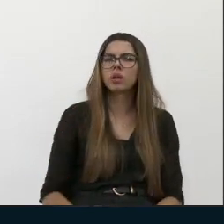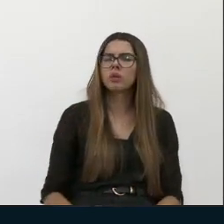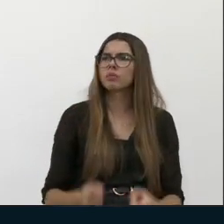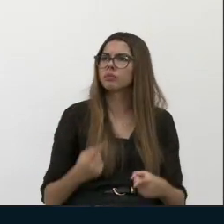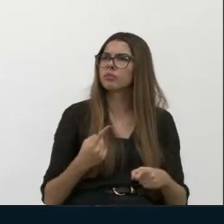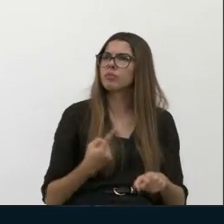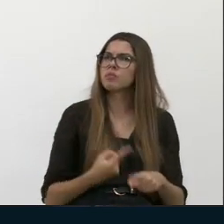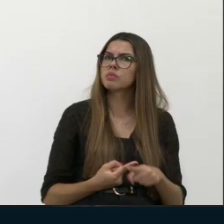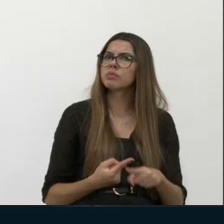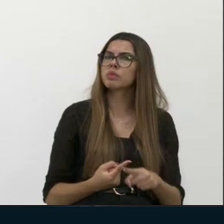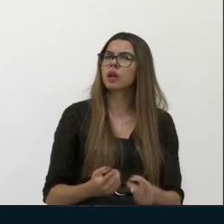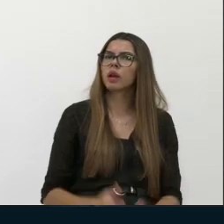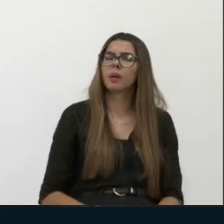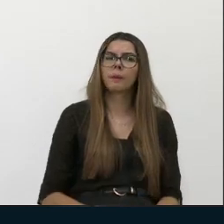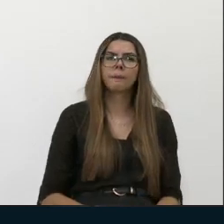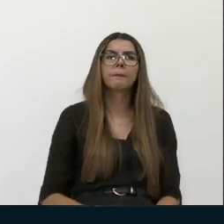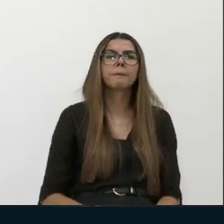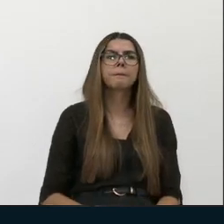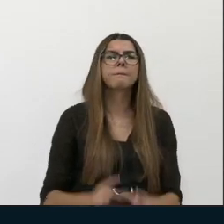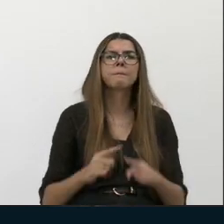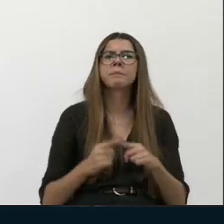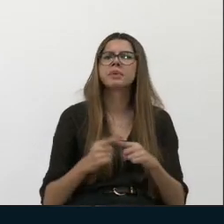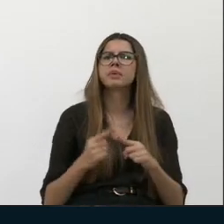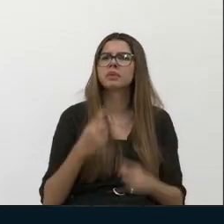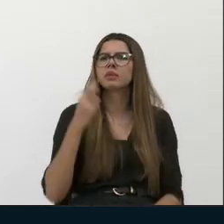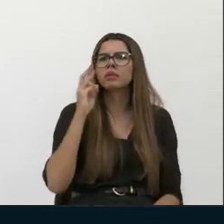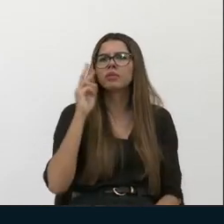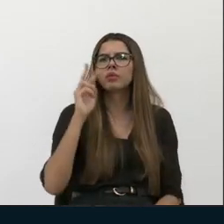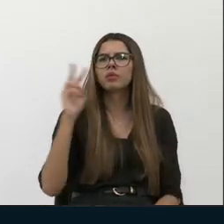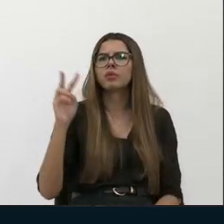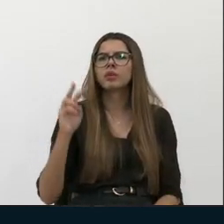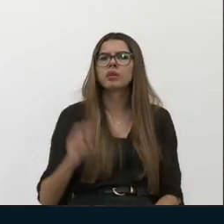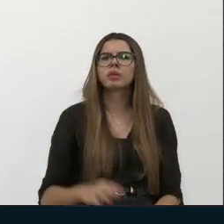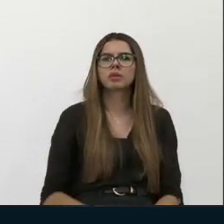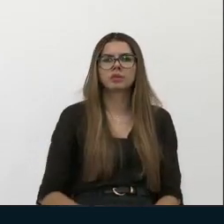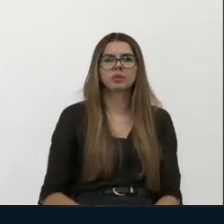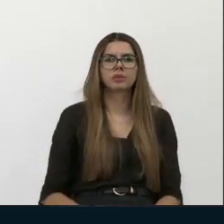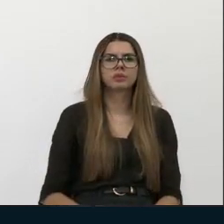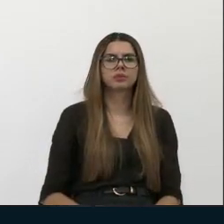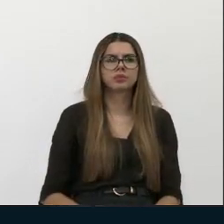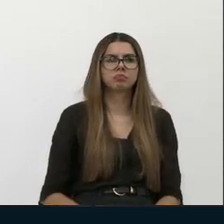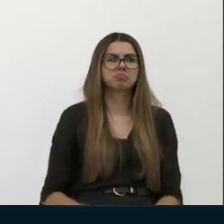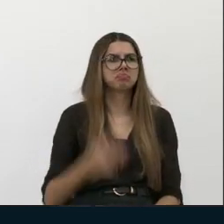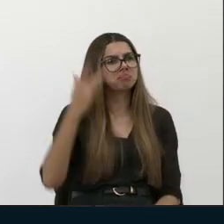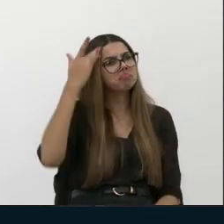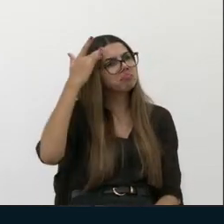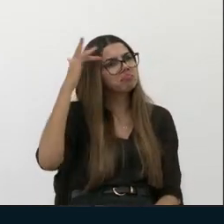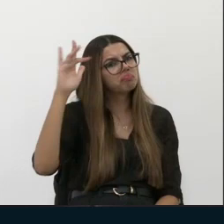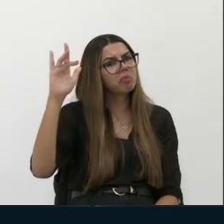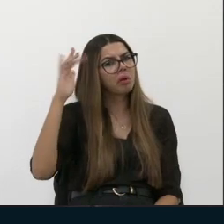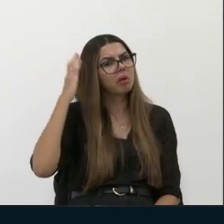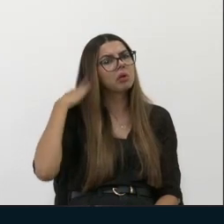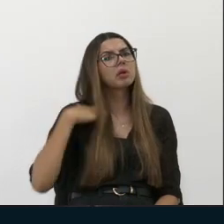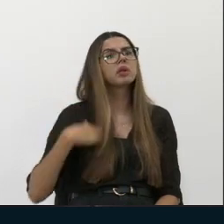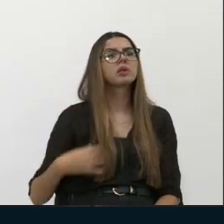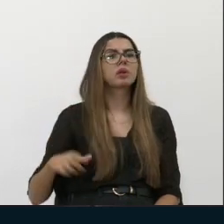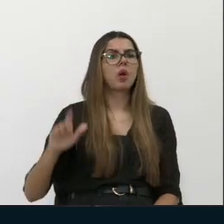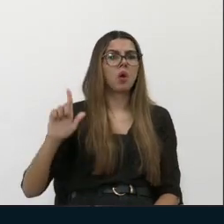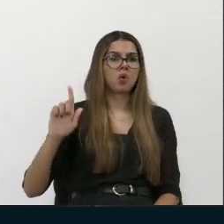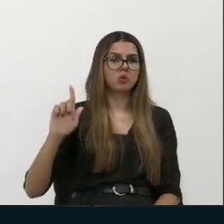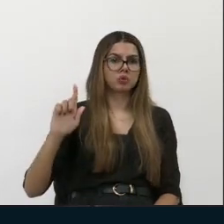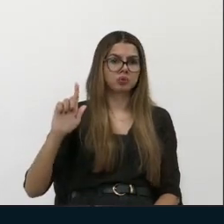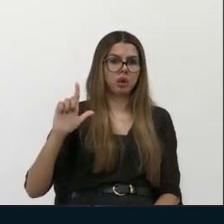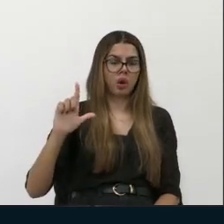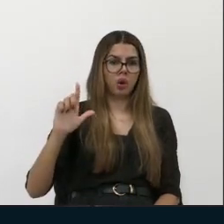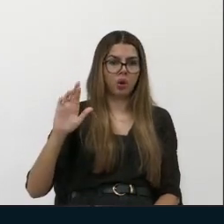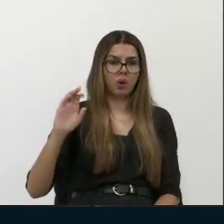partido é outro tempo e assim vai. É porque eu vi aí o... Não sei qual o critério, o Lucas Sanches, ou o